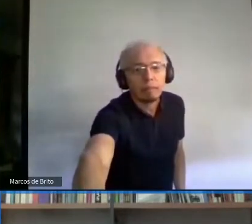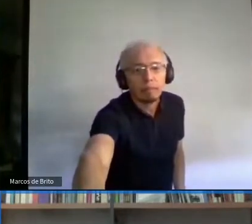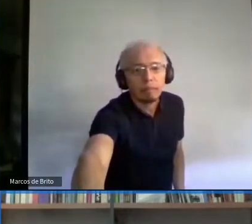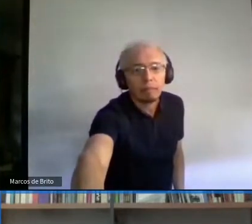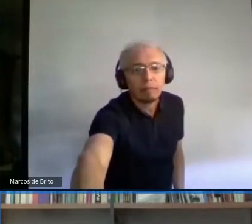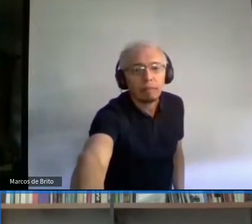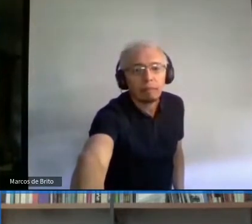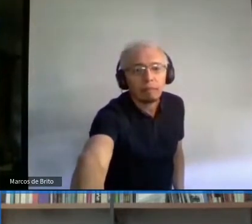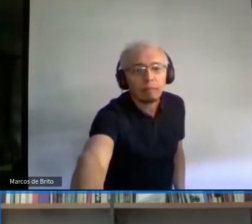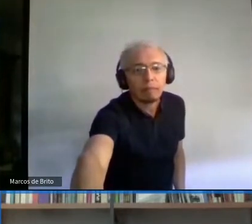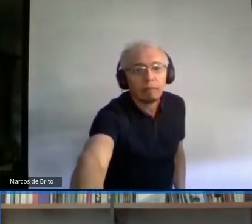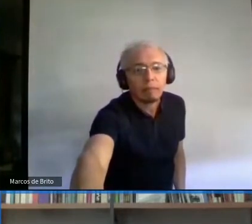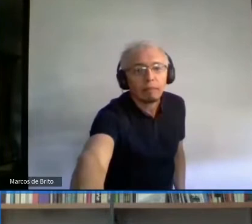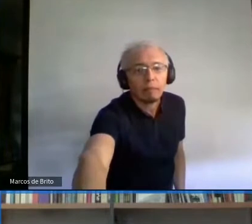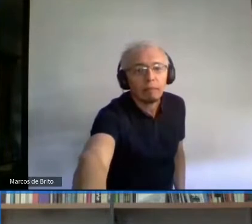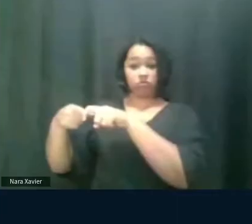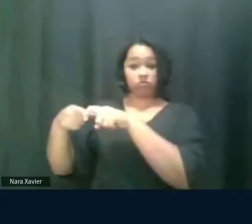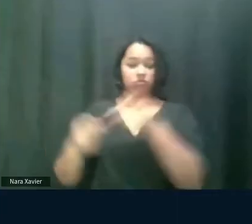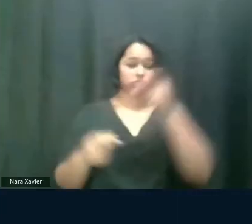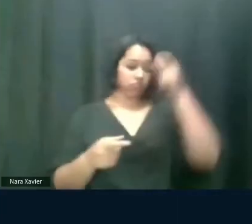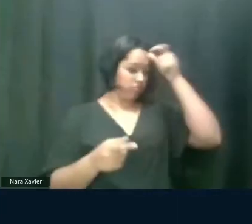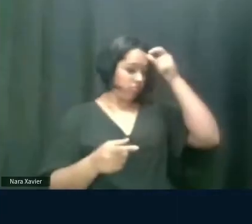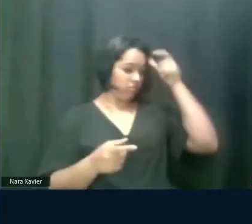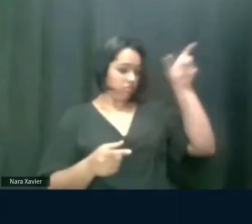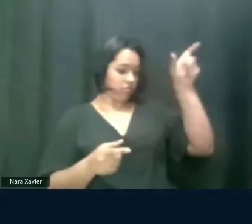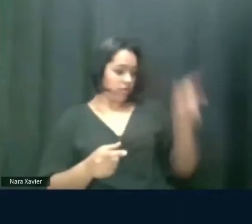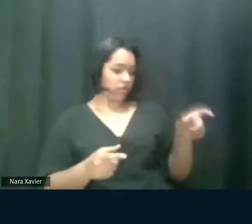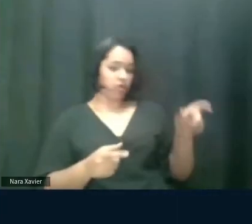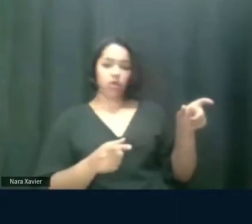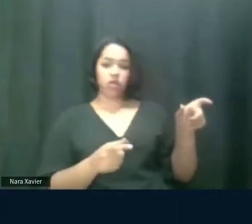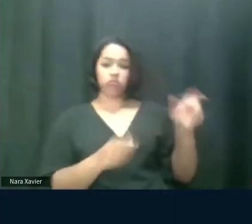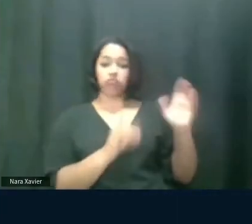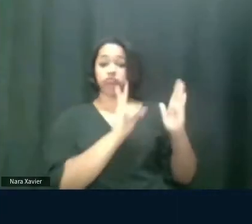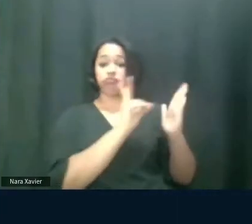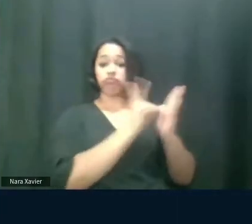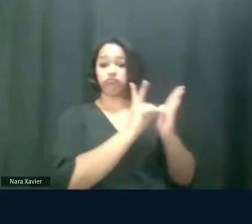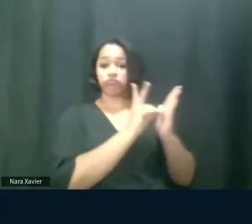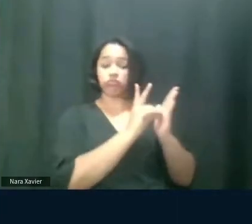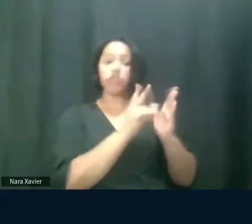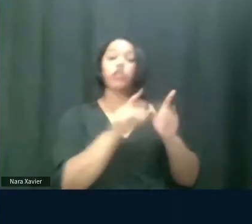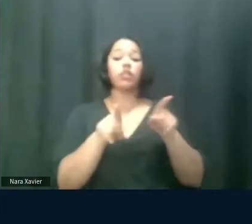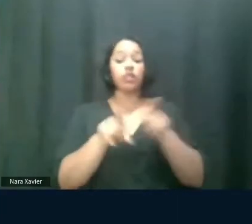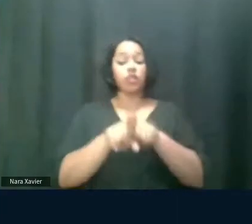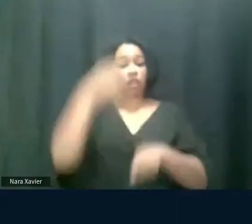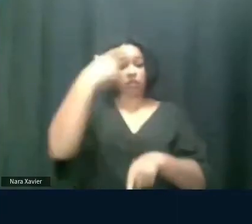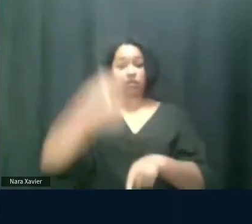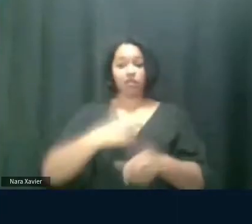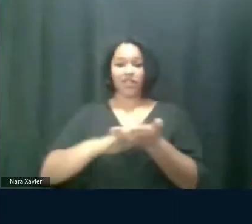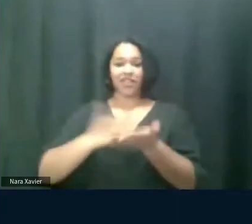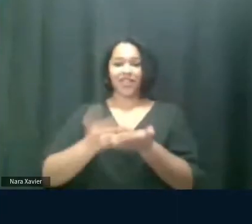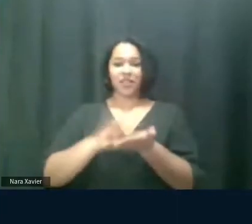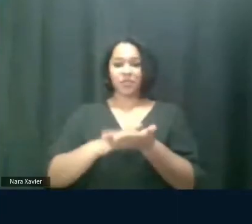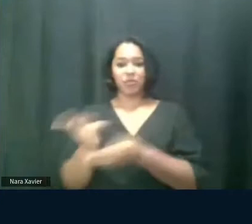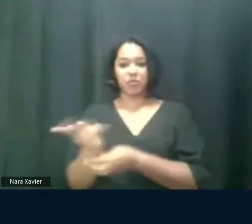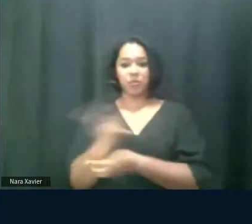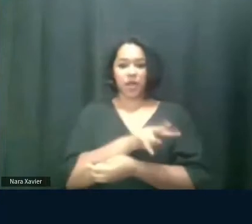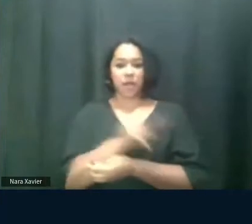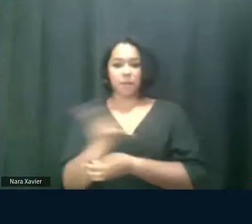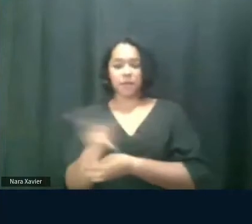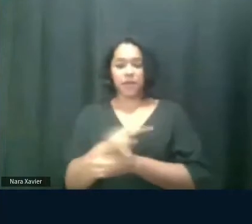e um indígena, por exemplo, ele está também voltado a serviço de uma comunidade